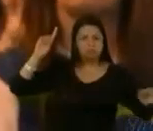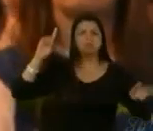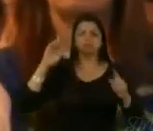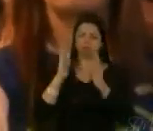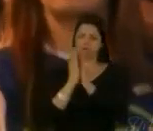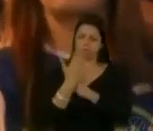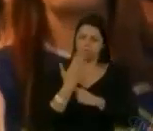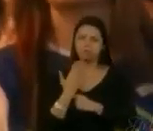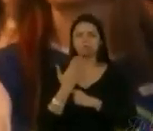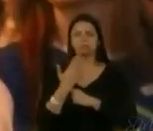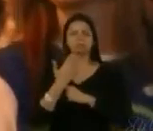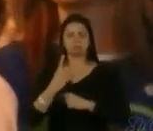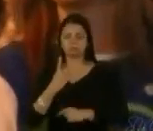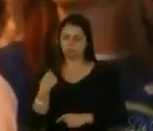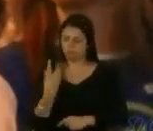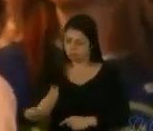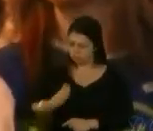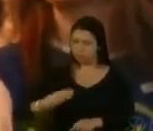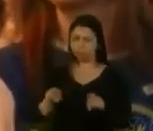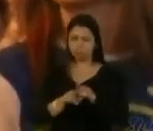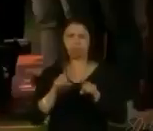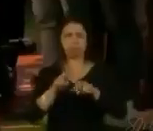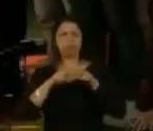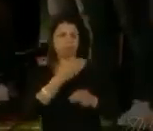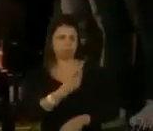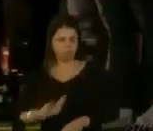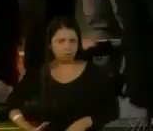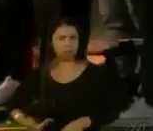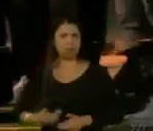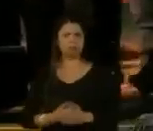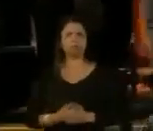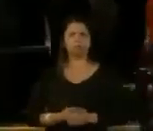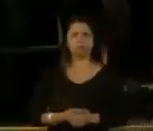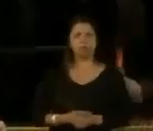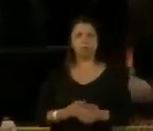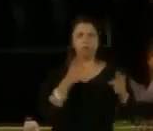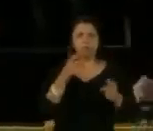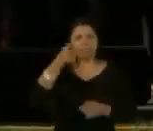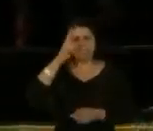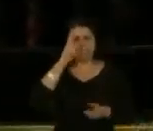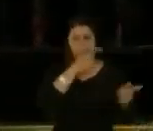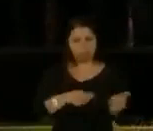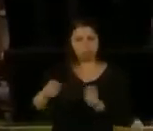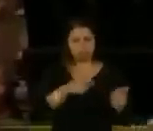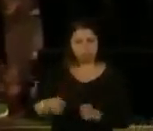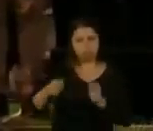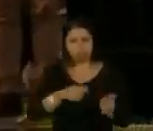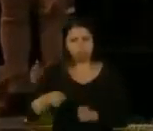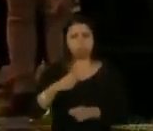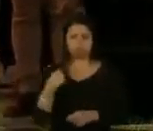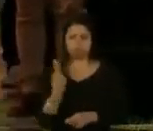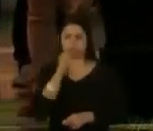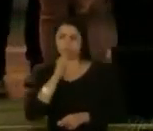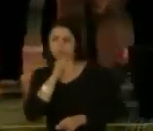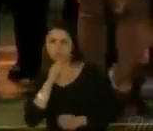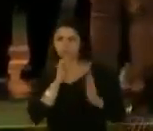e pelo governo. Eu só posso pedir, todas as segundas-feiras, quando a gente jejua e ora pelo governo,